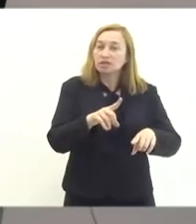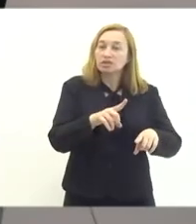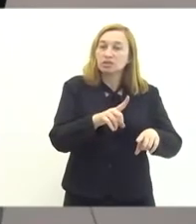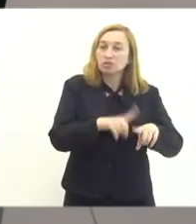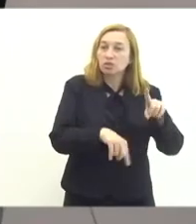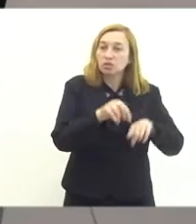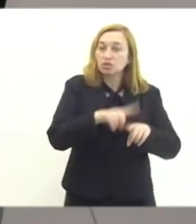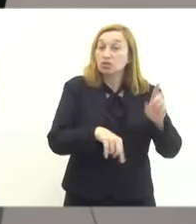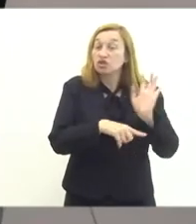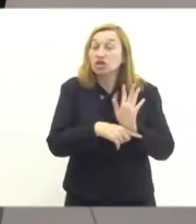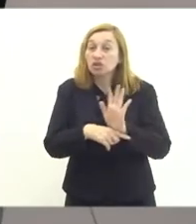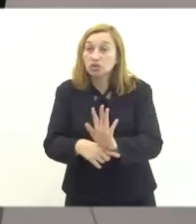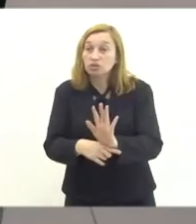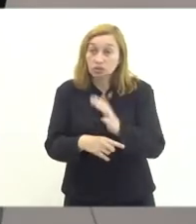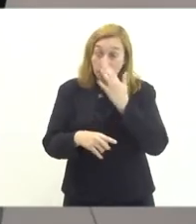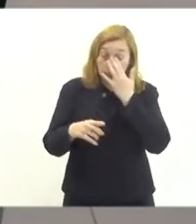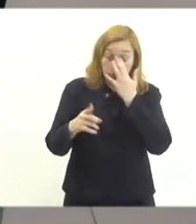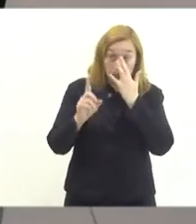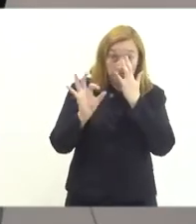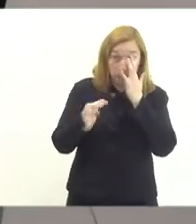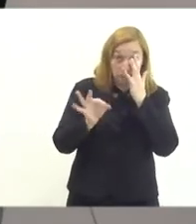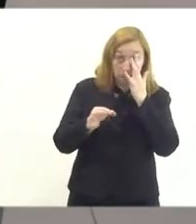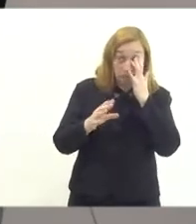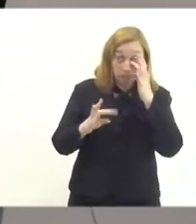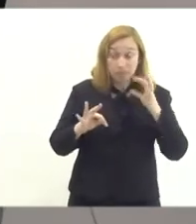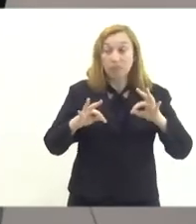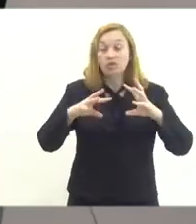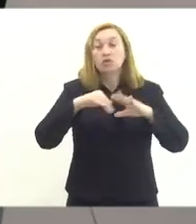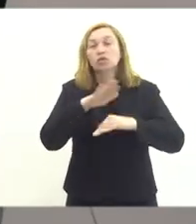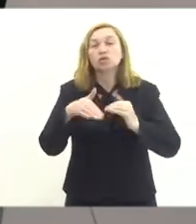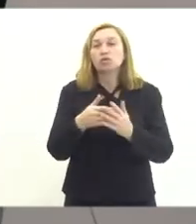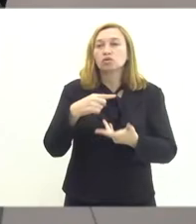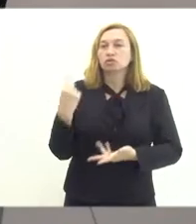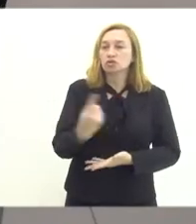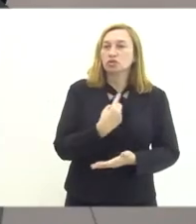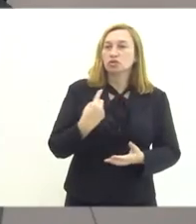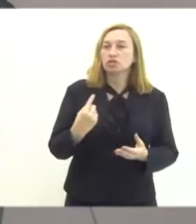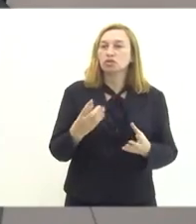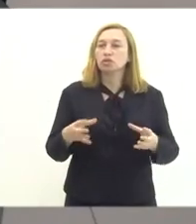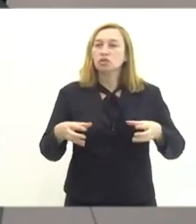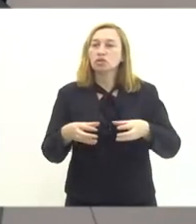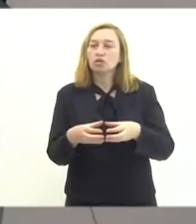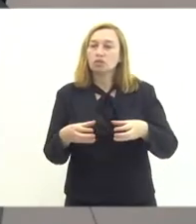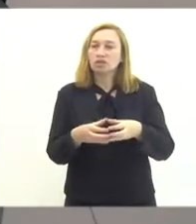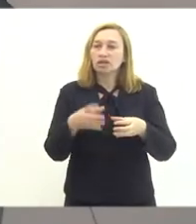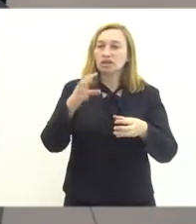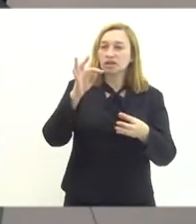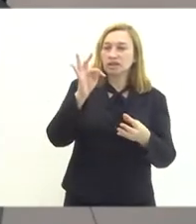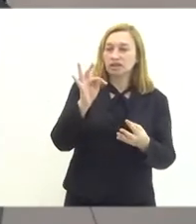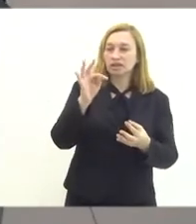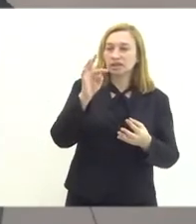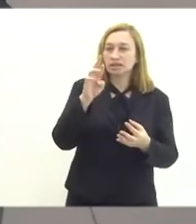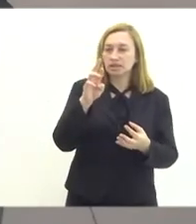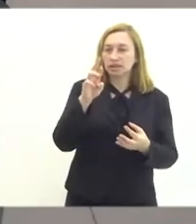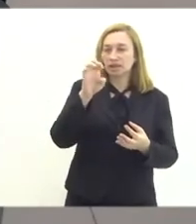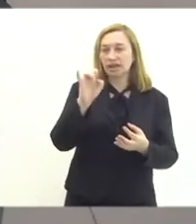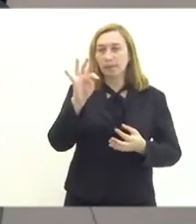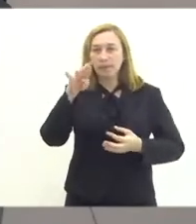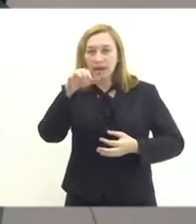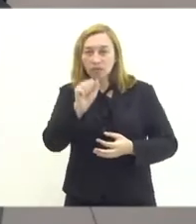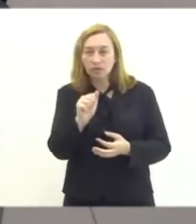assistência isso é evidente para todos nós que comunidades terapêuticas Não suprem este vazio